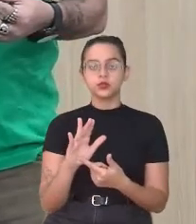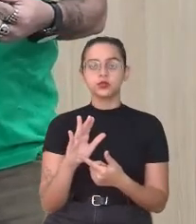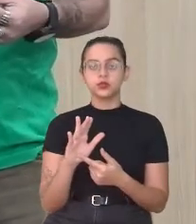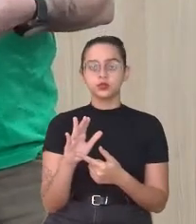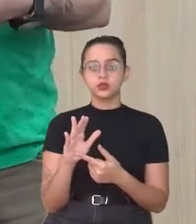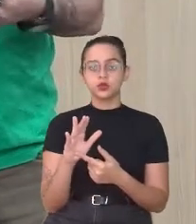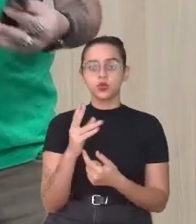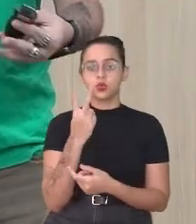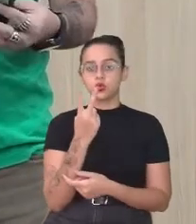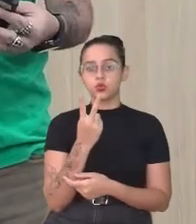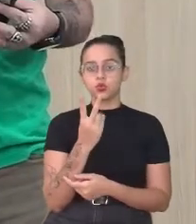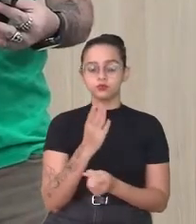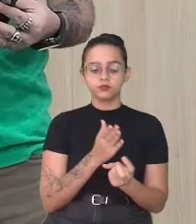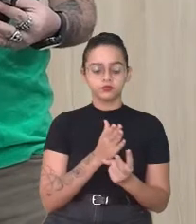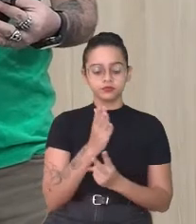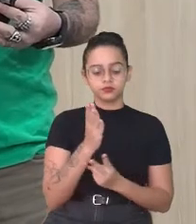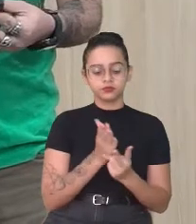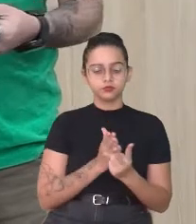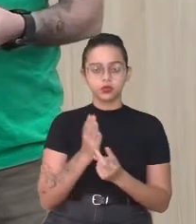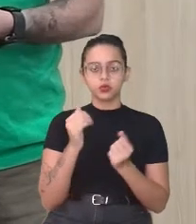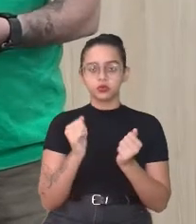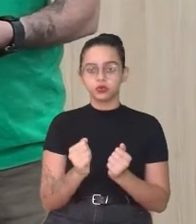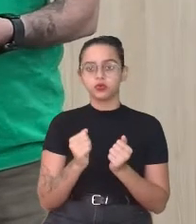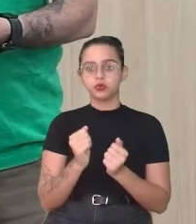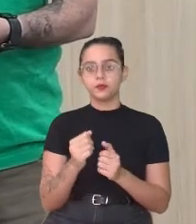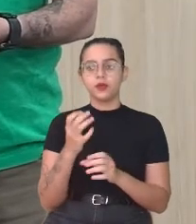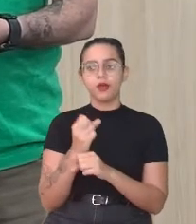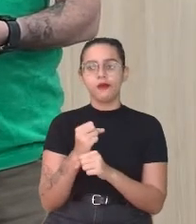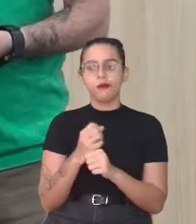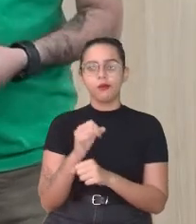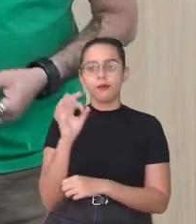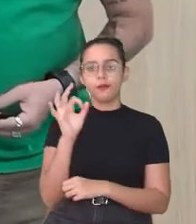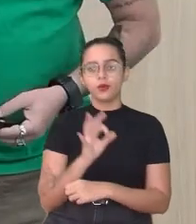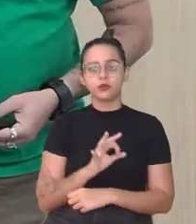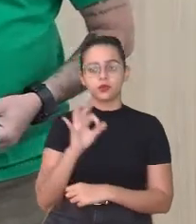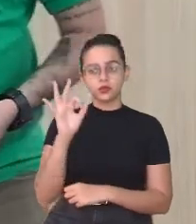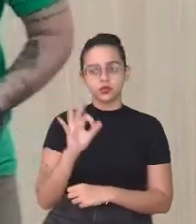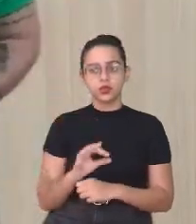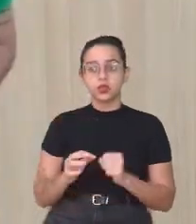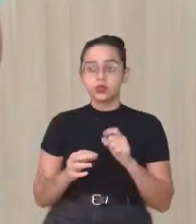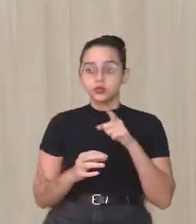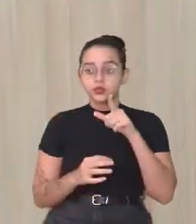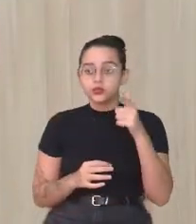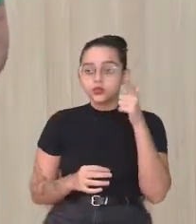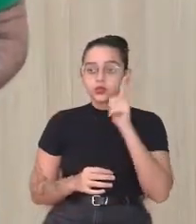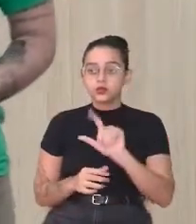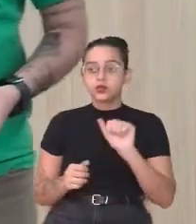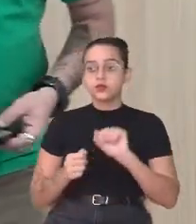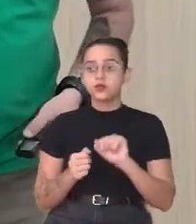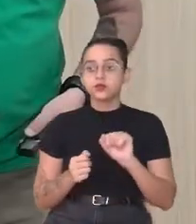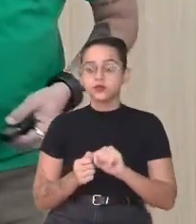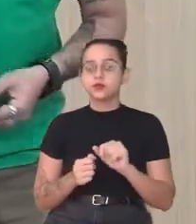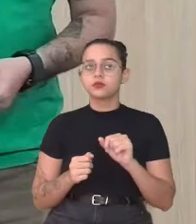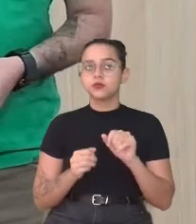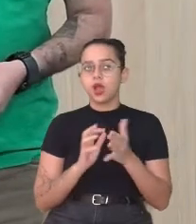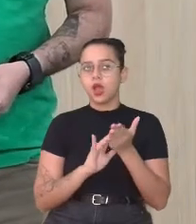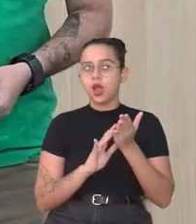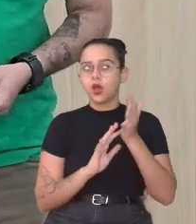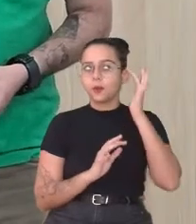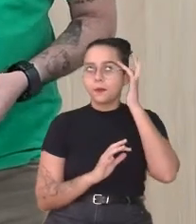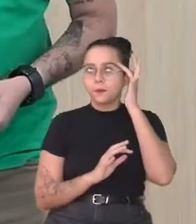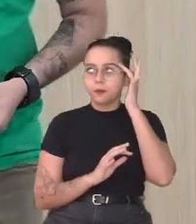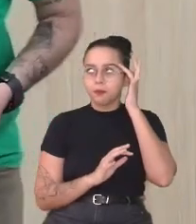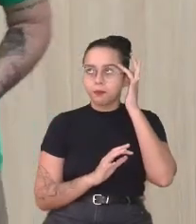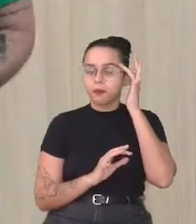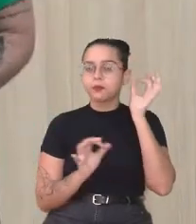apresentar duas possibilidades que você tem para calcular a porcentagem. Se você consegue fazer aqui o cálculo mental, né, de